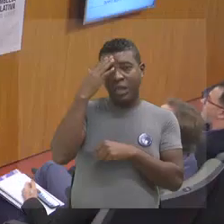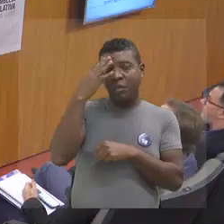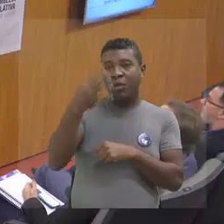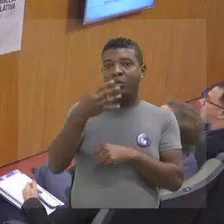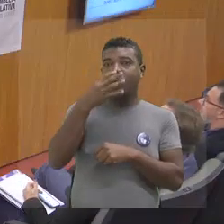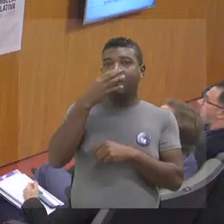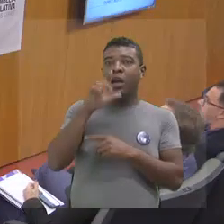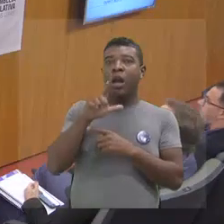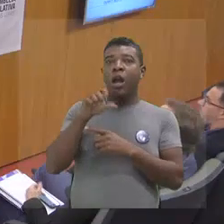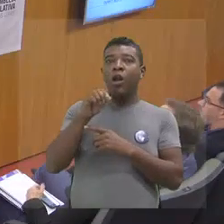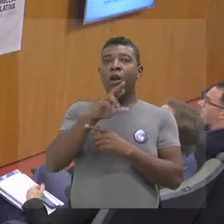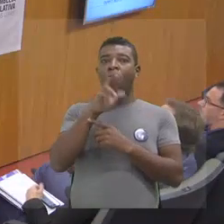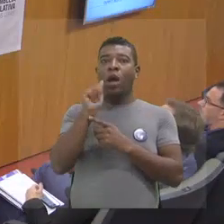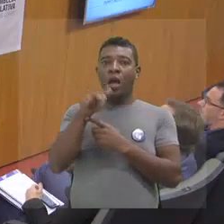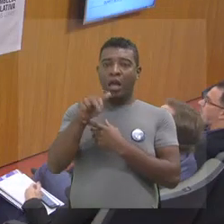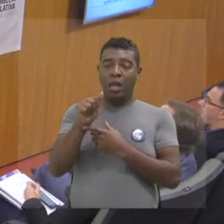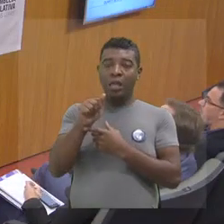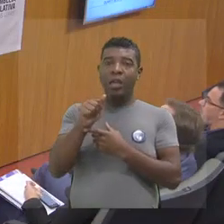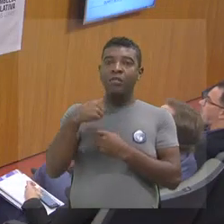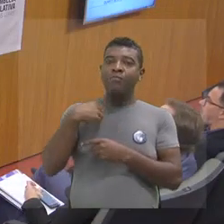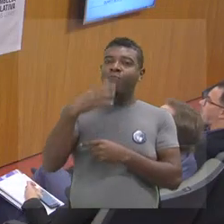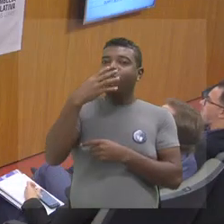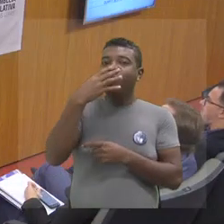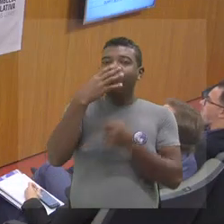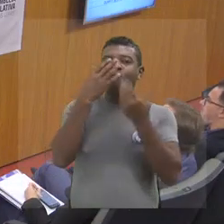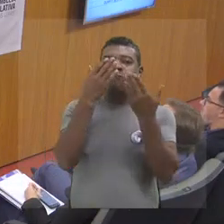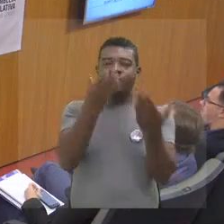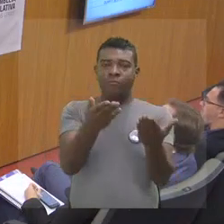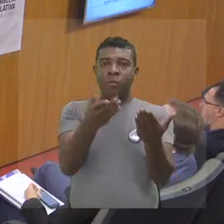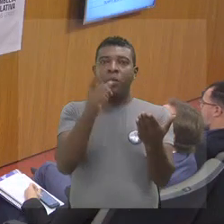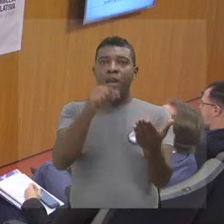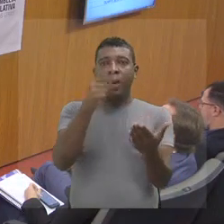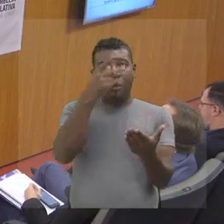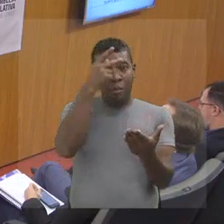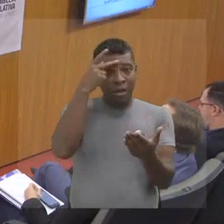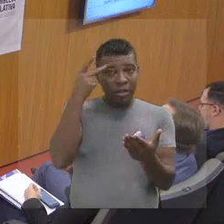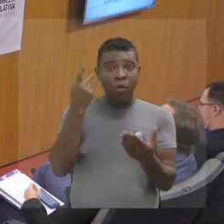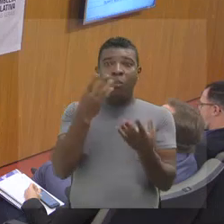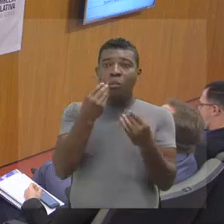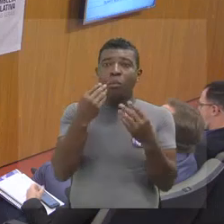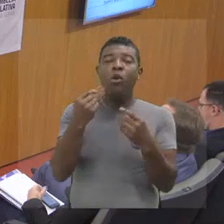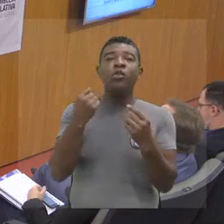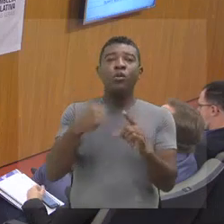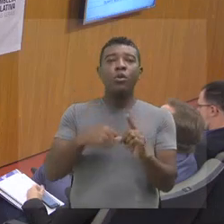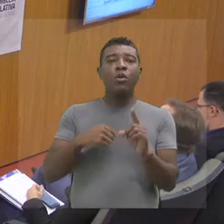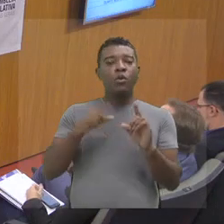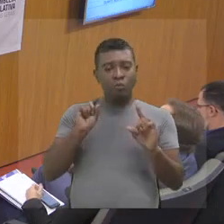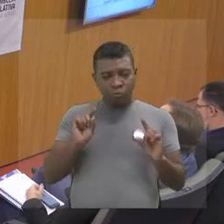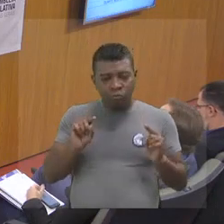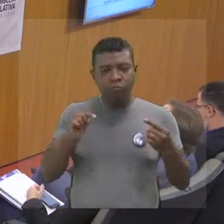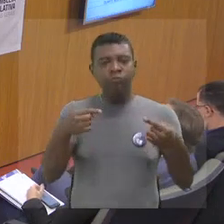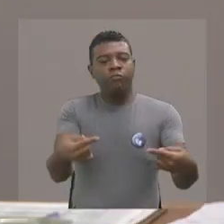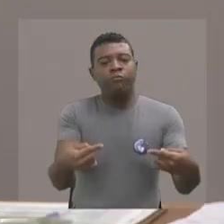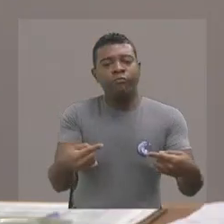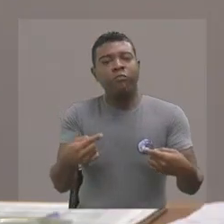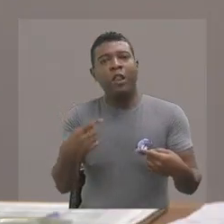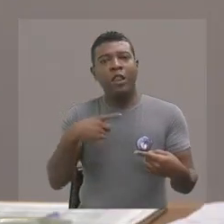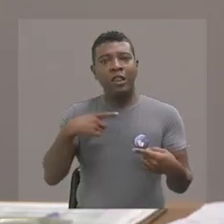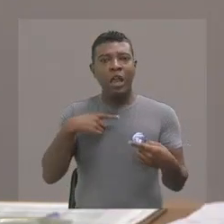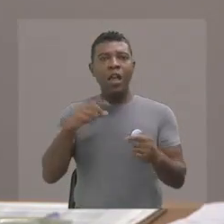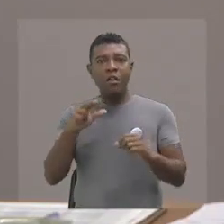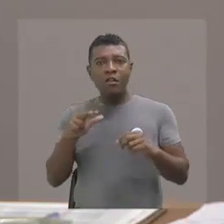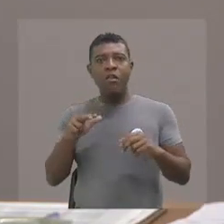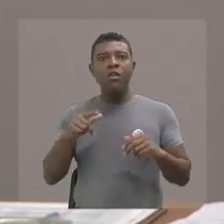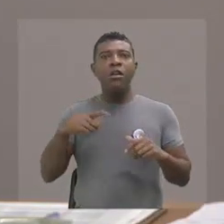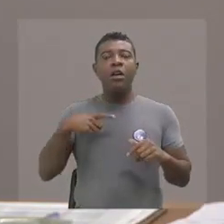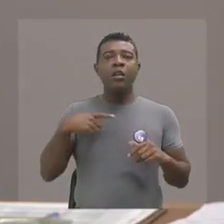aqui e ela sabe a dimensão que eu tenho para por ela é uma pessoa que é muito combativa aqui é uma pessoa que é muito bacana eu tenho